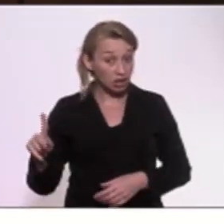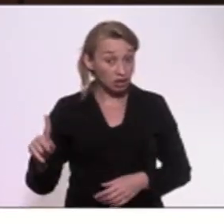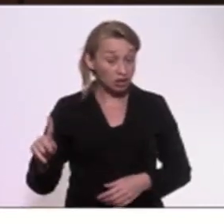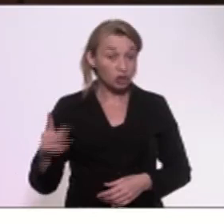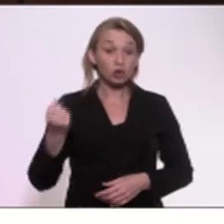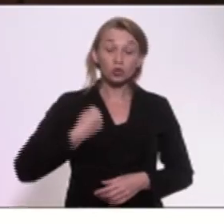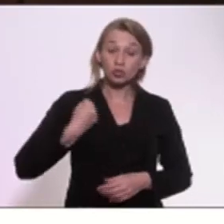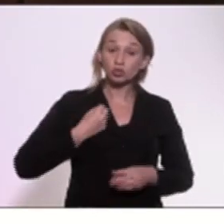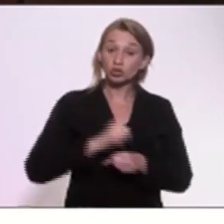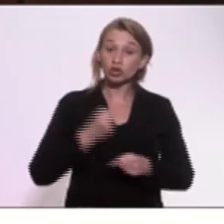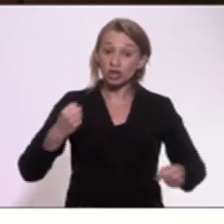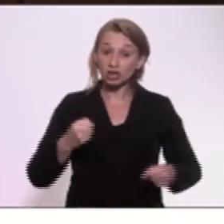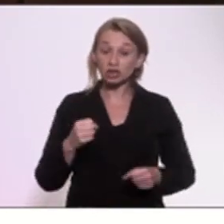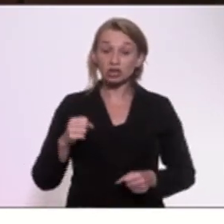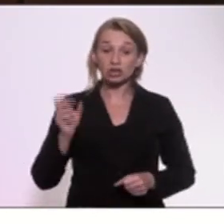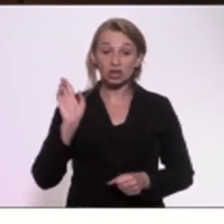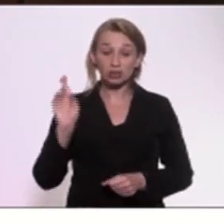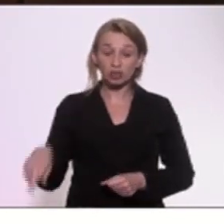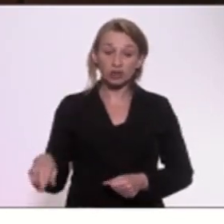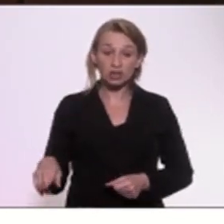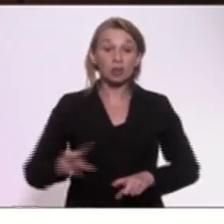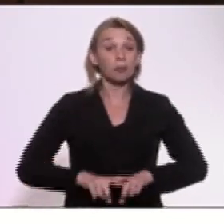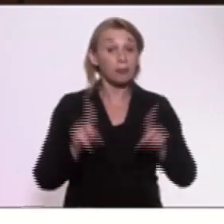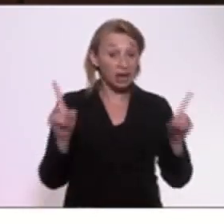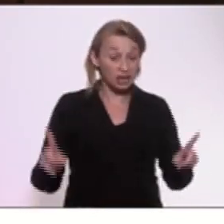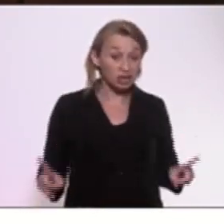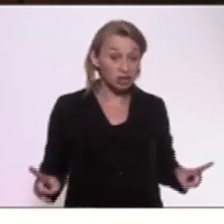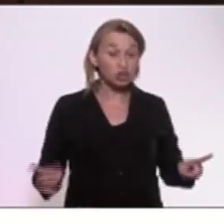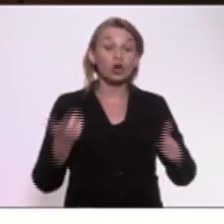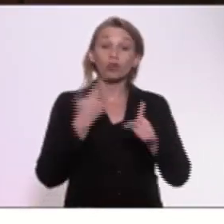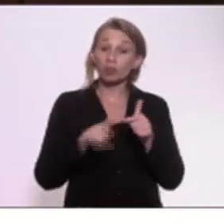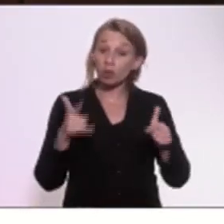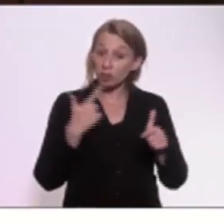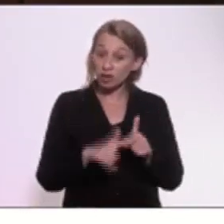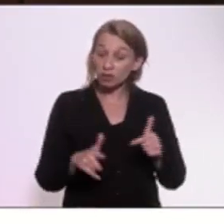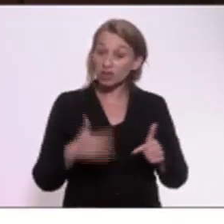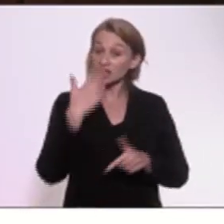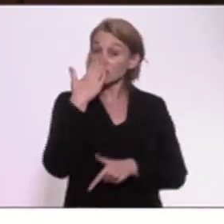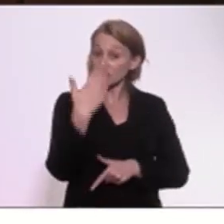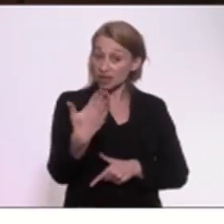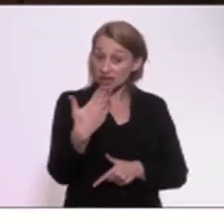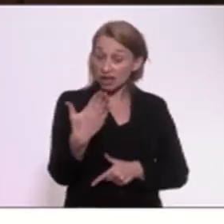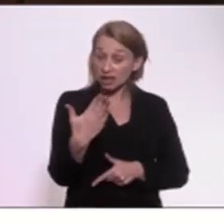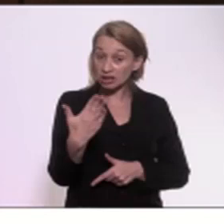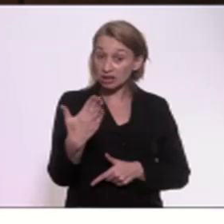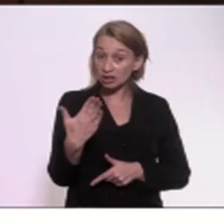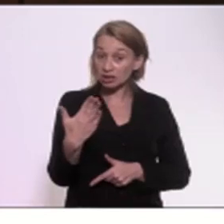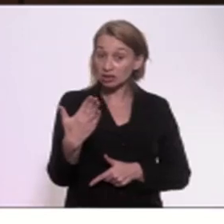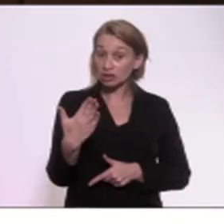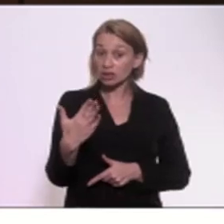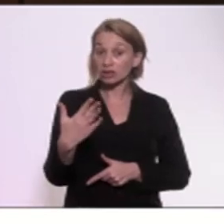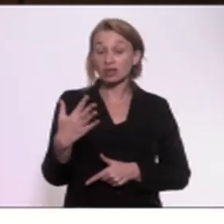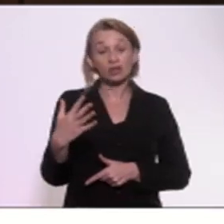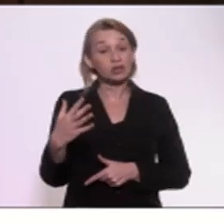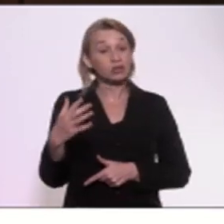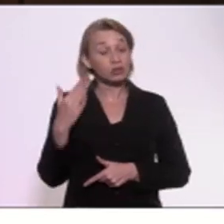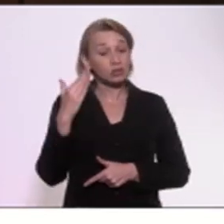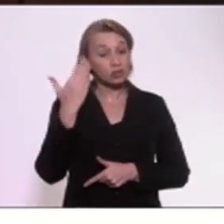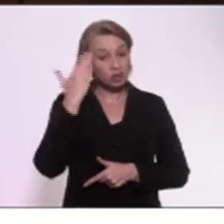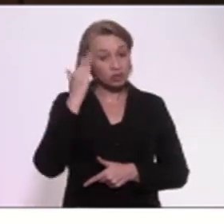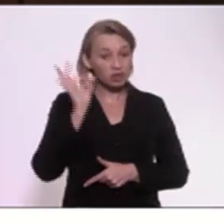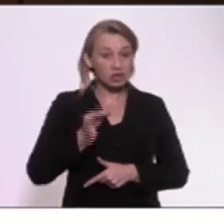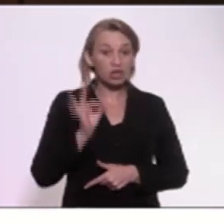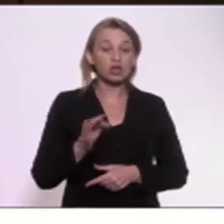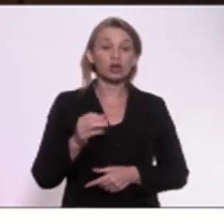índices de reprovação, mas o problema tem que ser enfrentado com a complexidade que ele tem. Se um professor